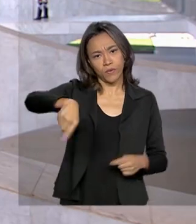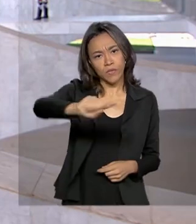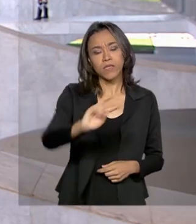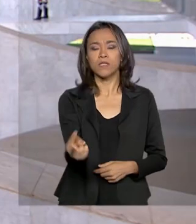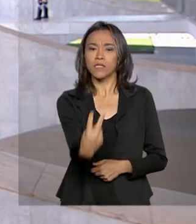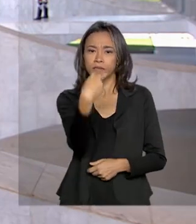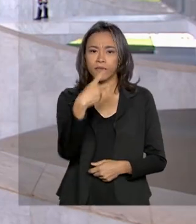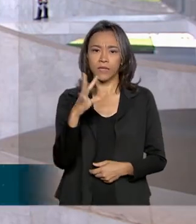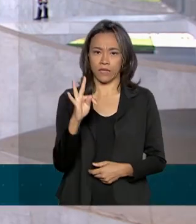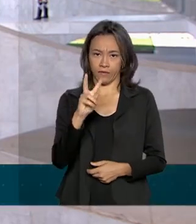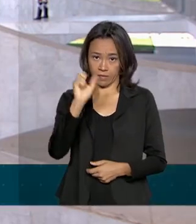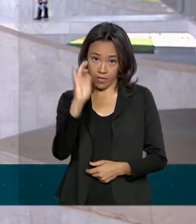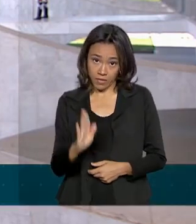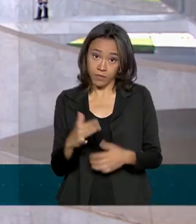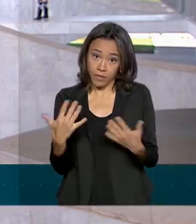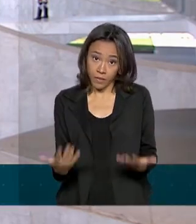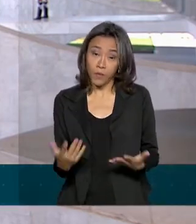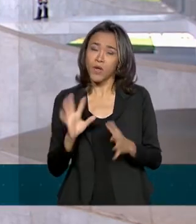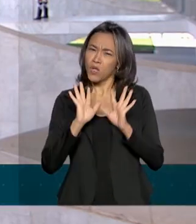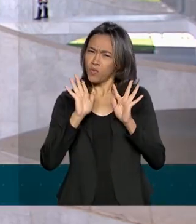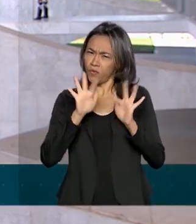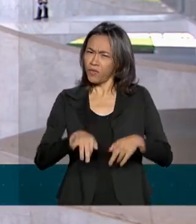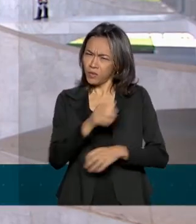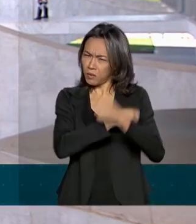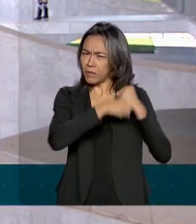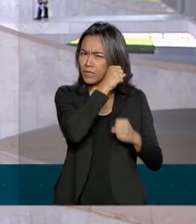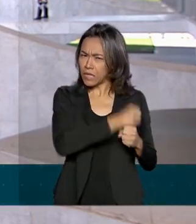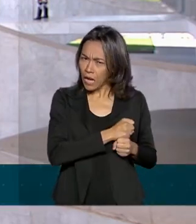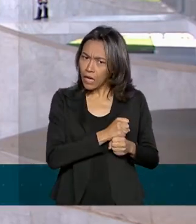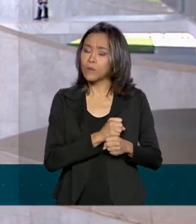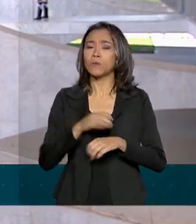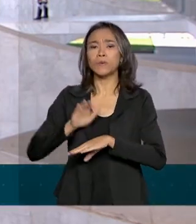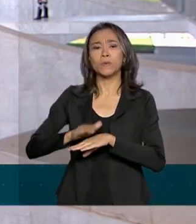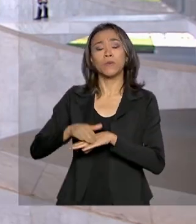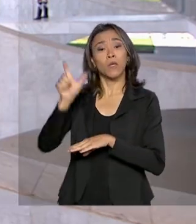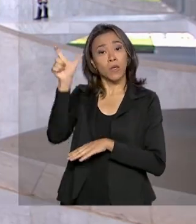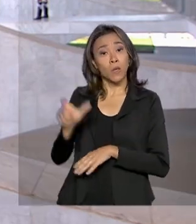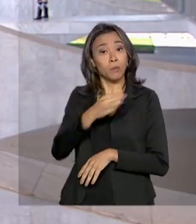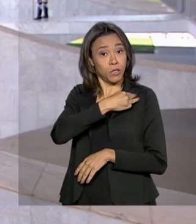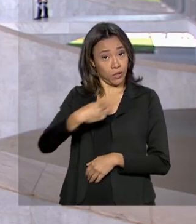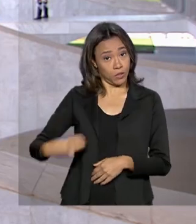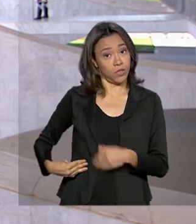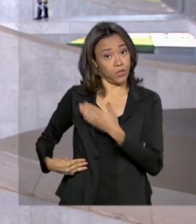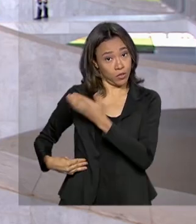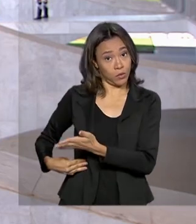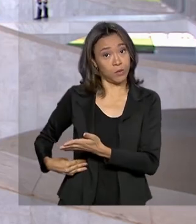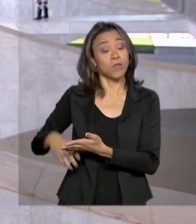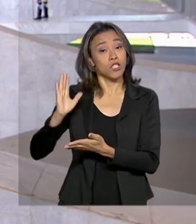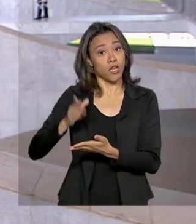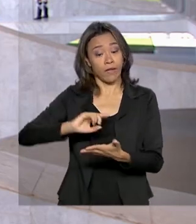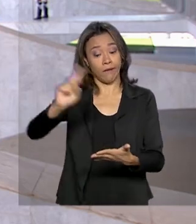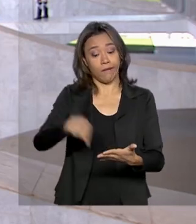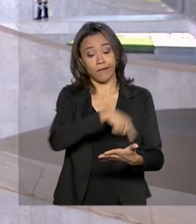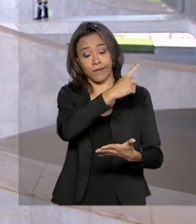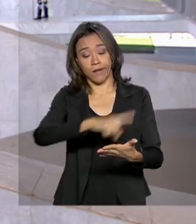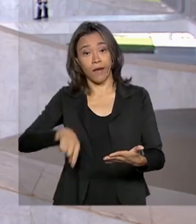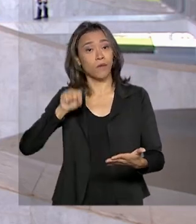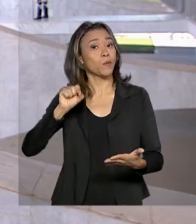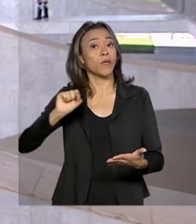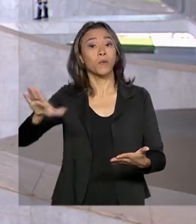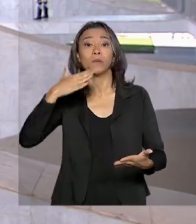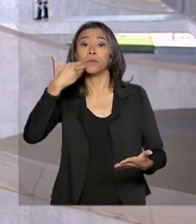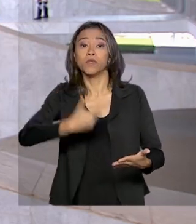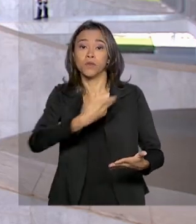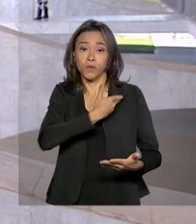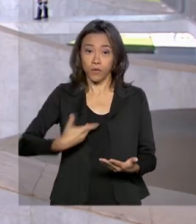aqui na TV Brasil. Pois é, no fim do ano passado, o próprio ministro Dias Toffoli havia cancelado a resolução do governo que reduzia